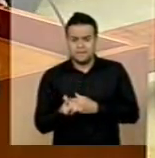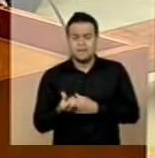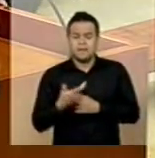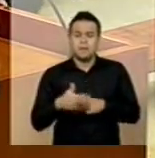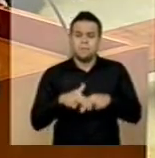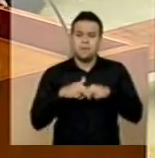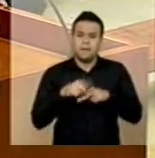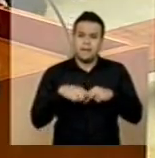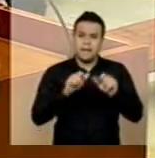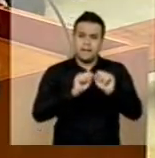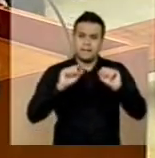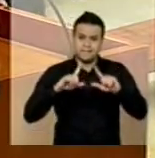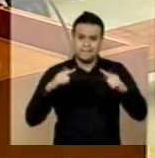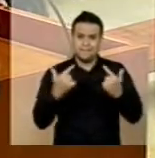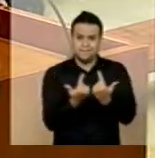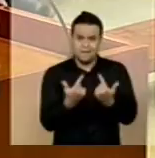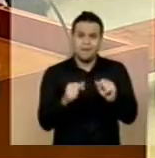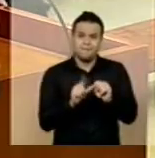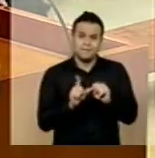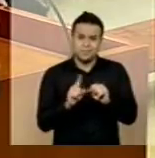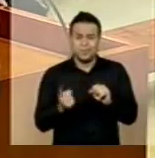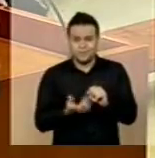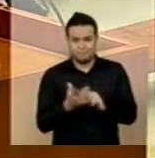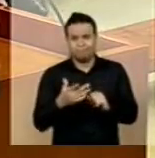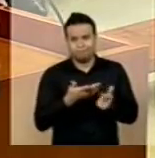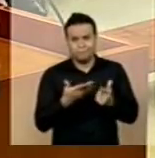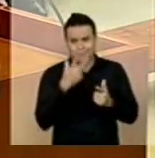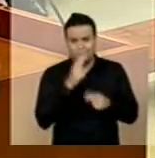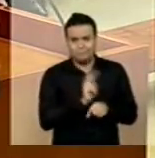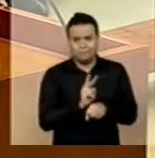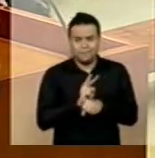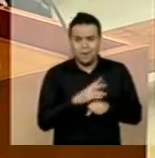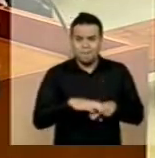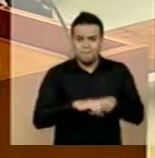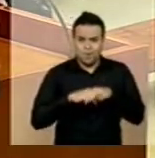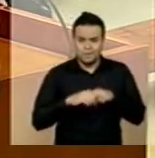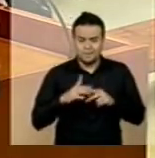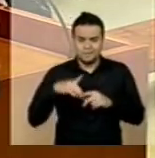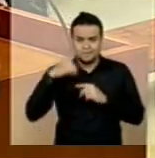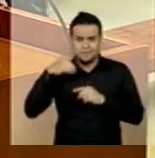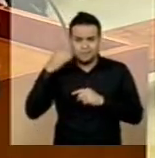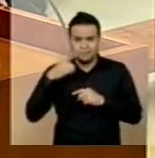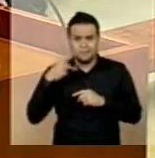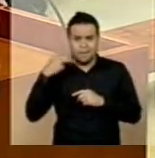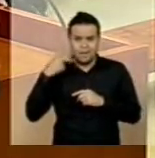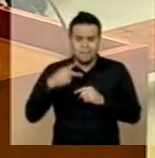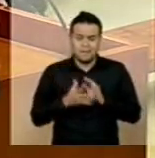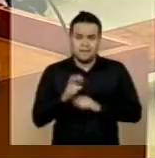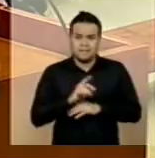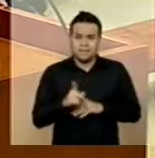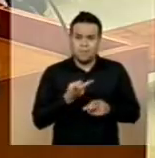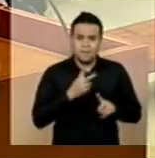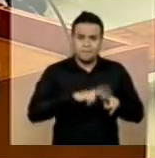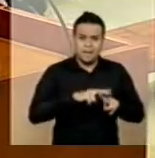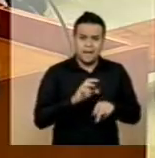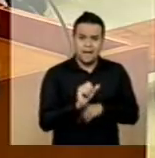assembleias legislativas a fazerem o que fizeram. É certo que não, porque no precedente não se tratou de prisões